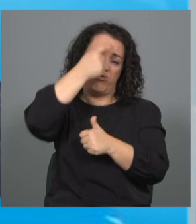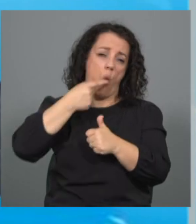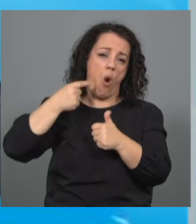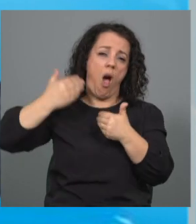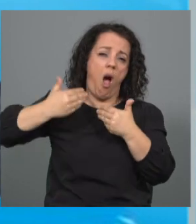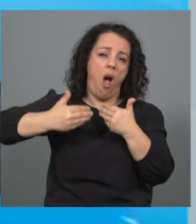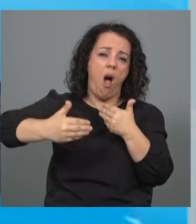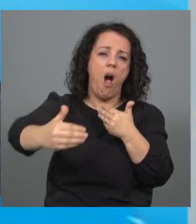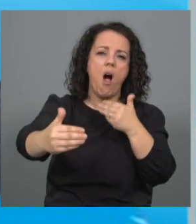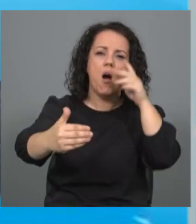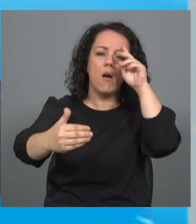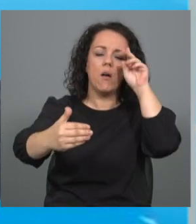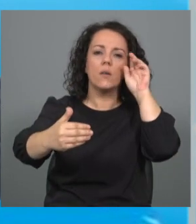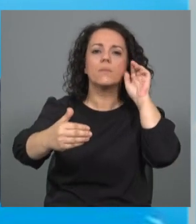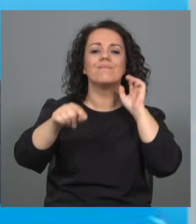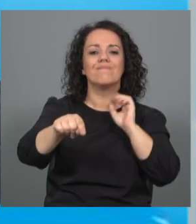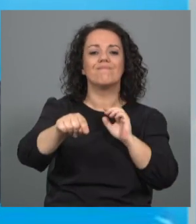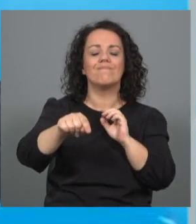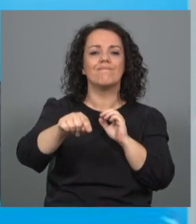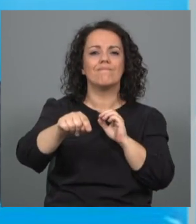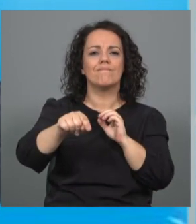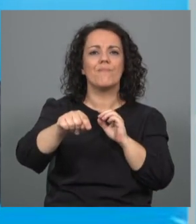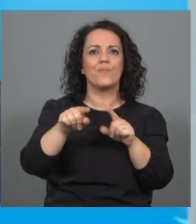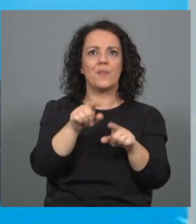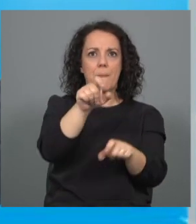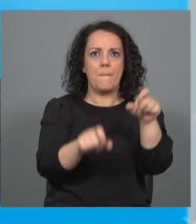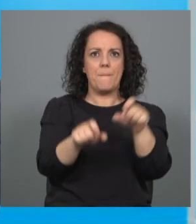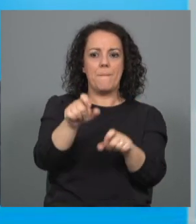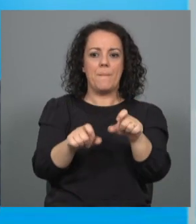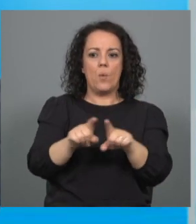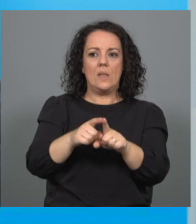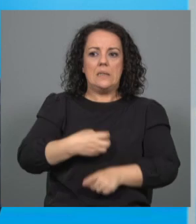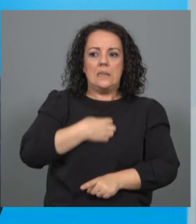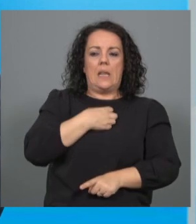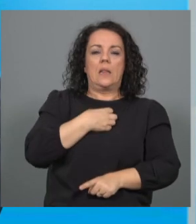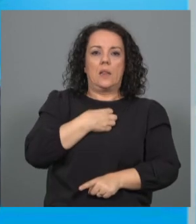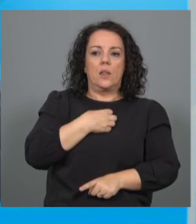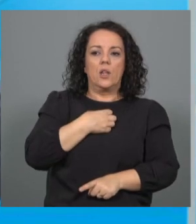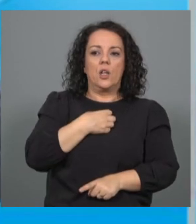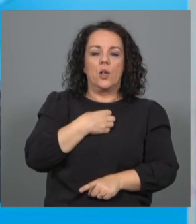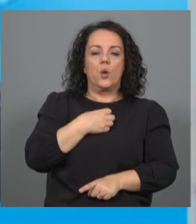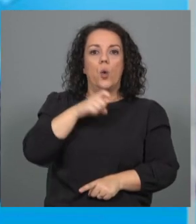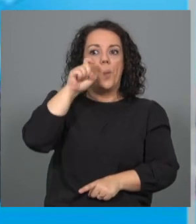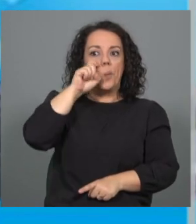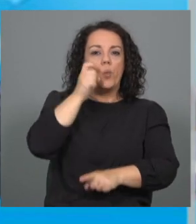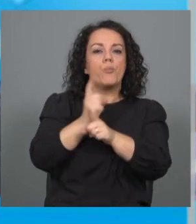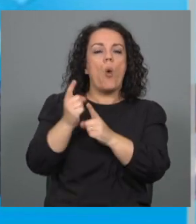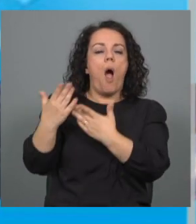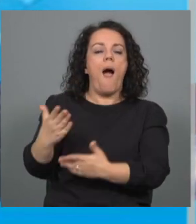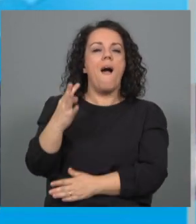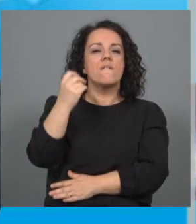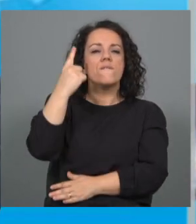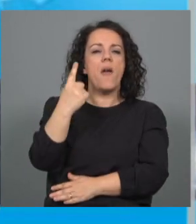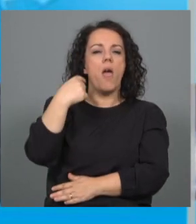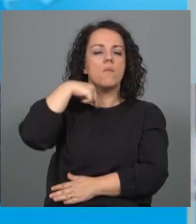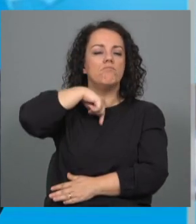destas perseguições todas, que a fé, esta gente se sentiu sustentada a partir da fé, uma fé bem enraizada,